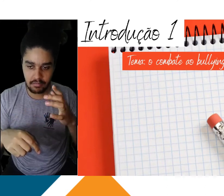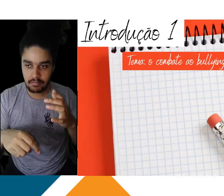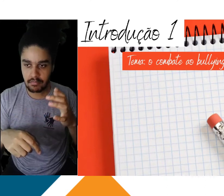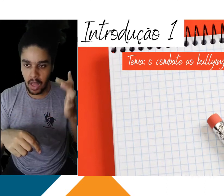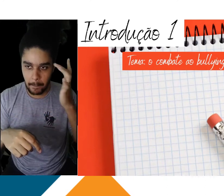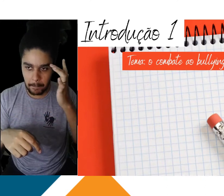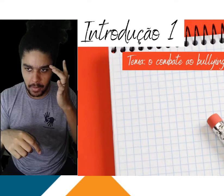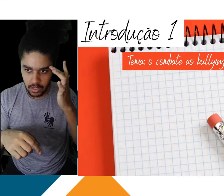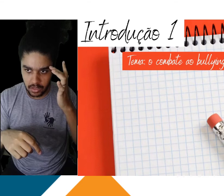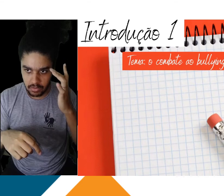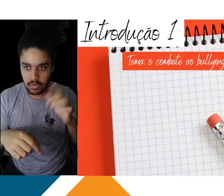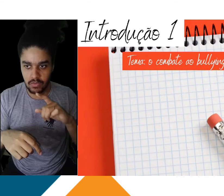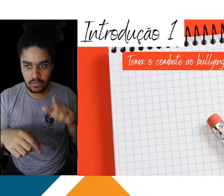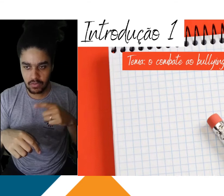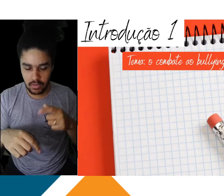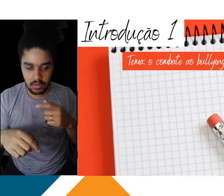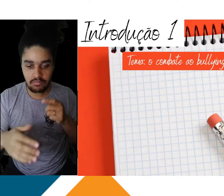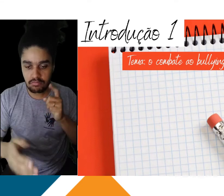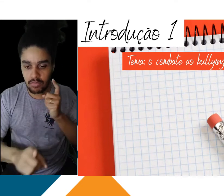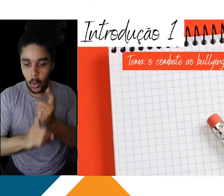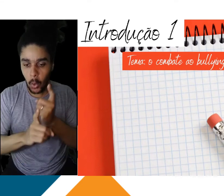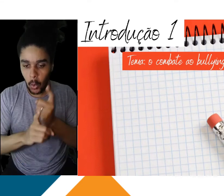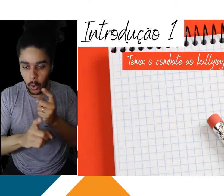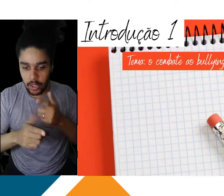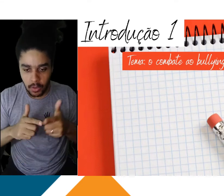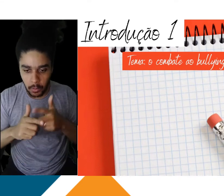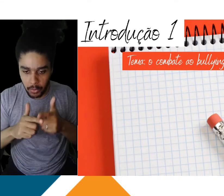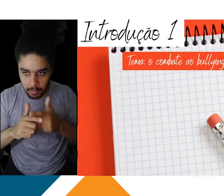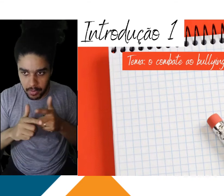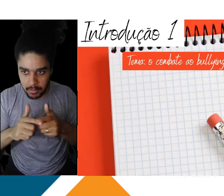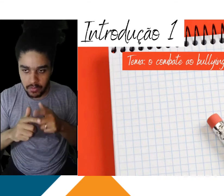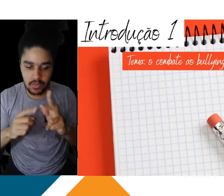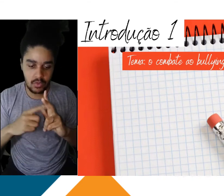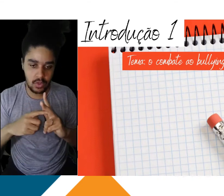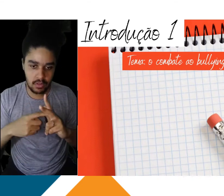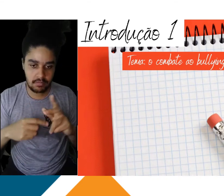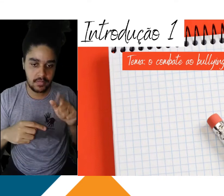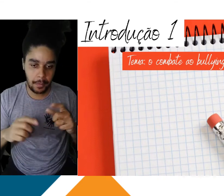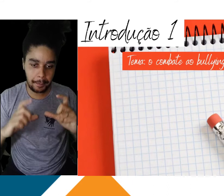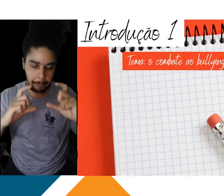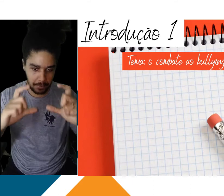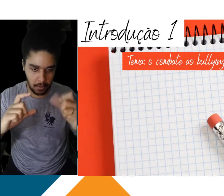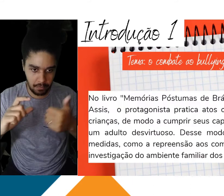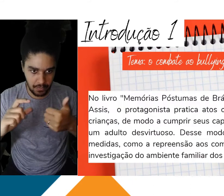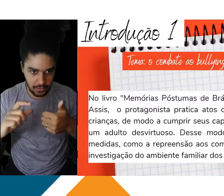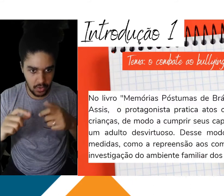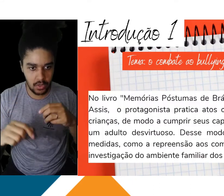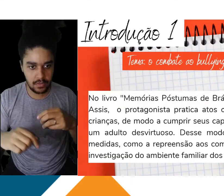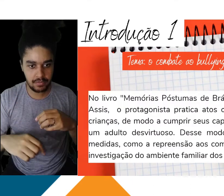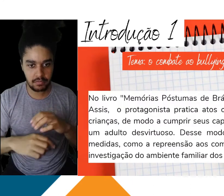essa maturidade na escrita, no sentido de identificar os problemas e que vocês possam de fato corrigi-los, certo? Então vamos lá, o primeiro